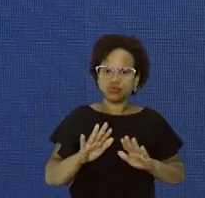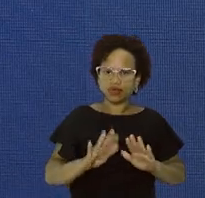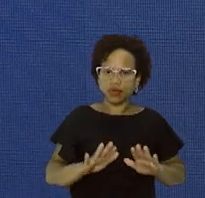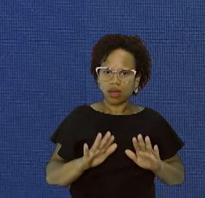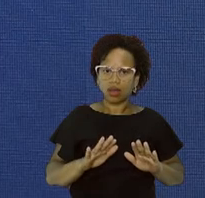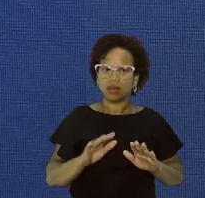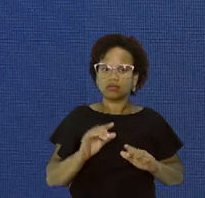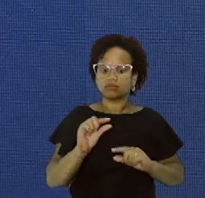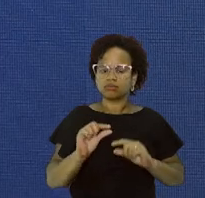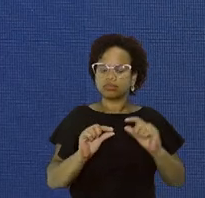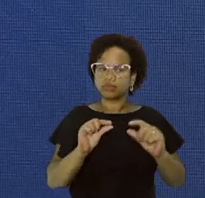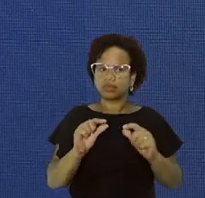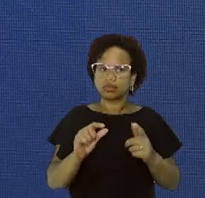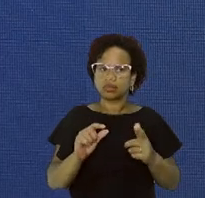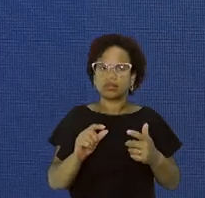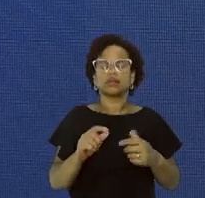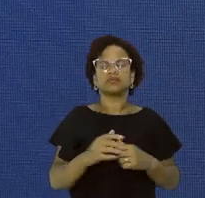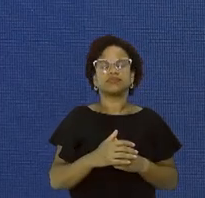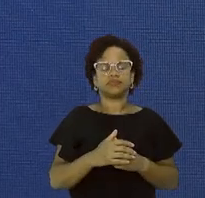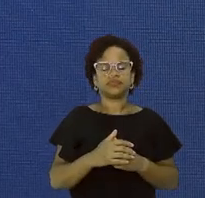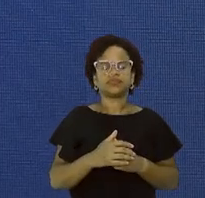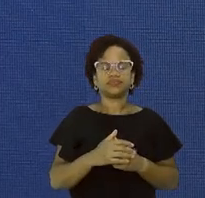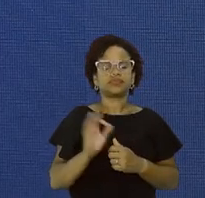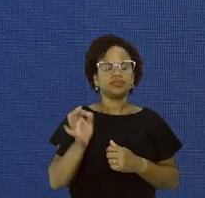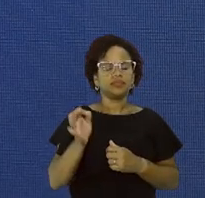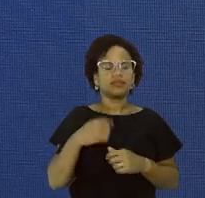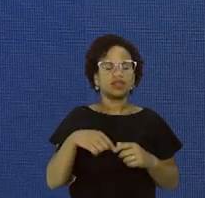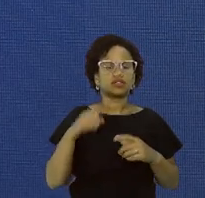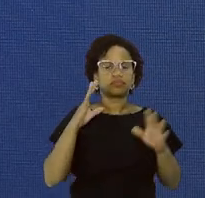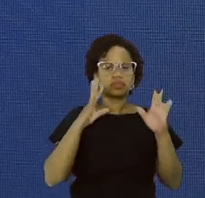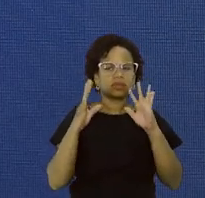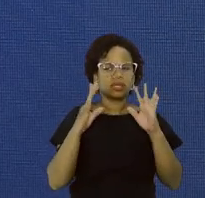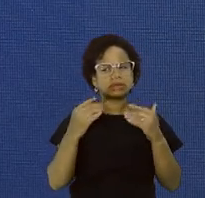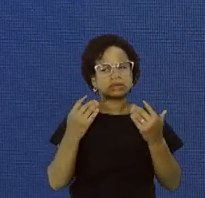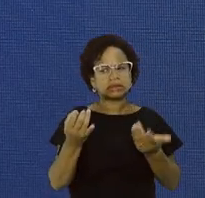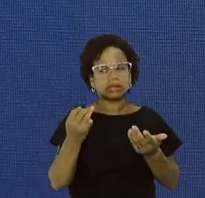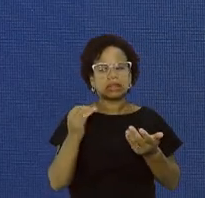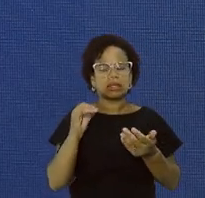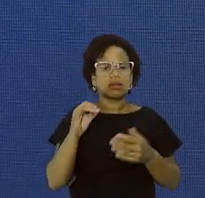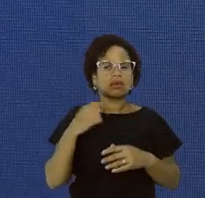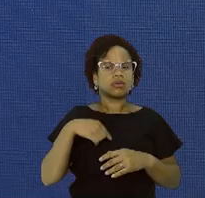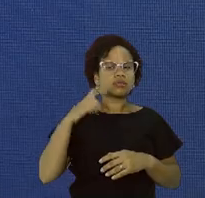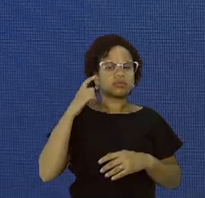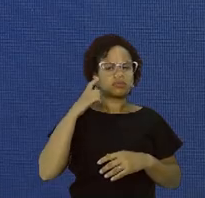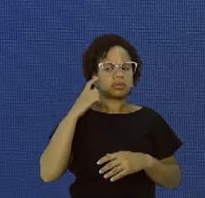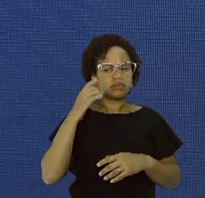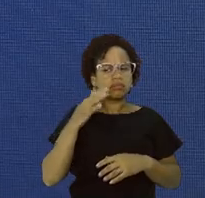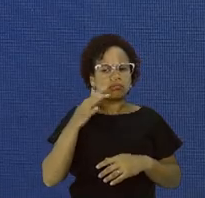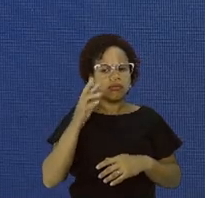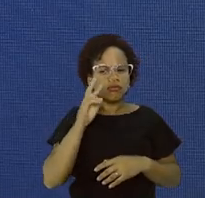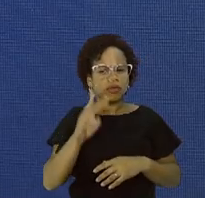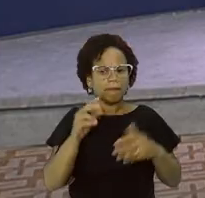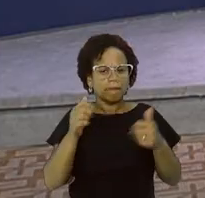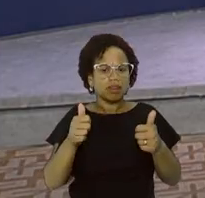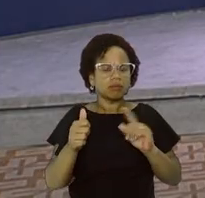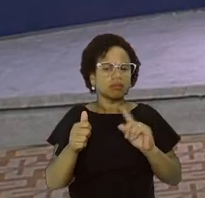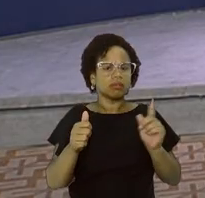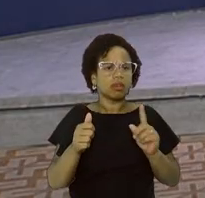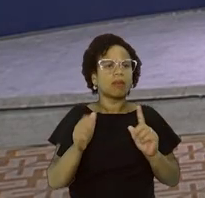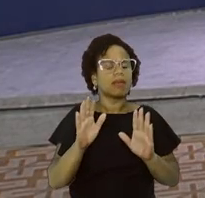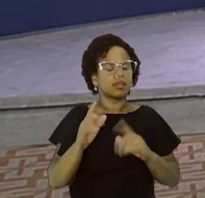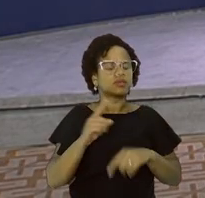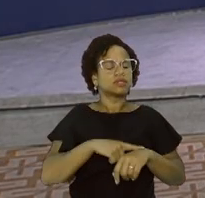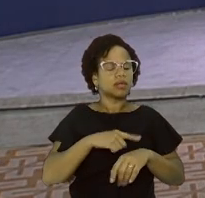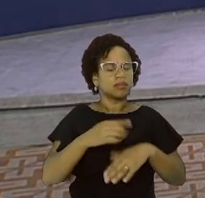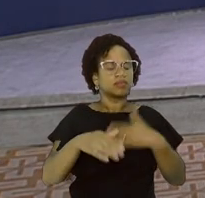nesse alto Alguma coisa se tinha alguma coisa que a gente não tava enxergando mas acho que o tempo provou que a gente toma as decisões certas